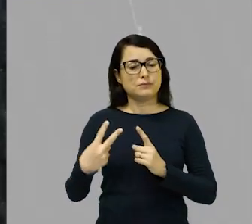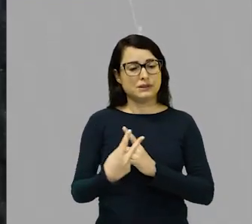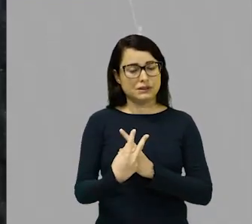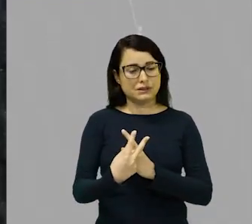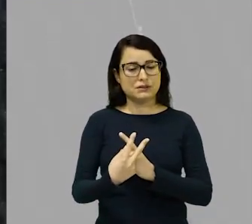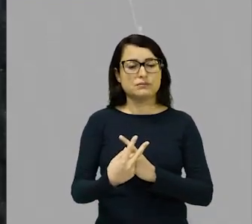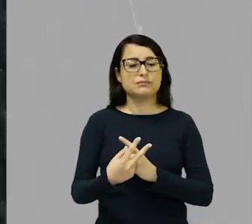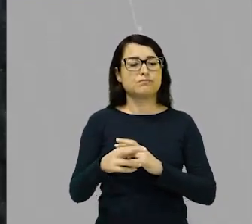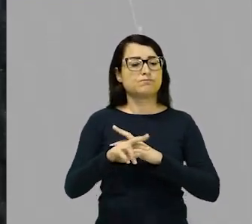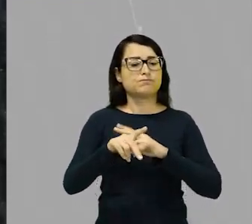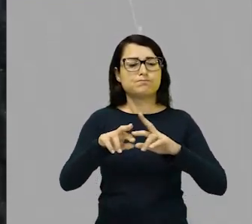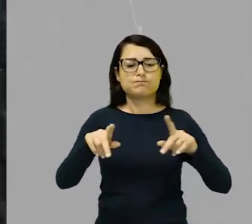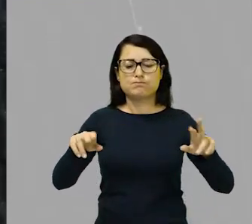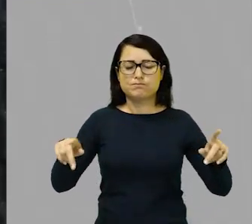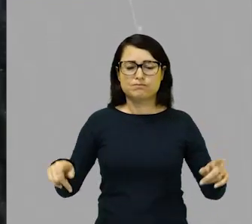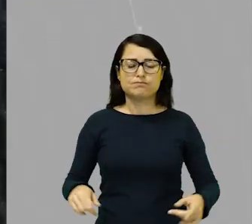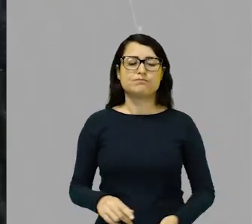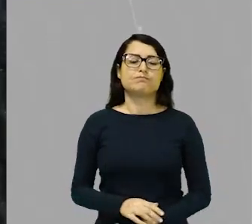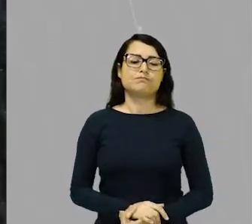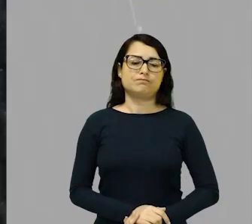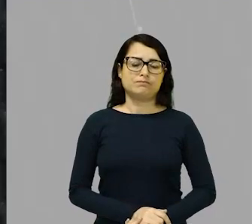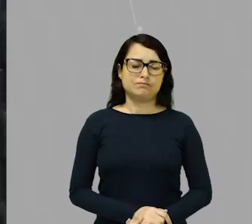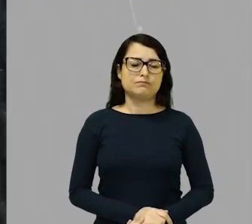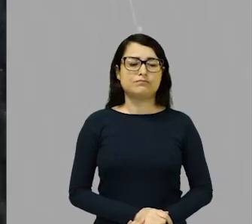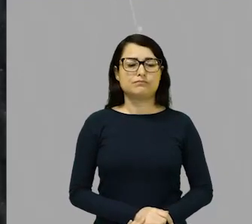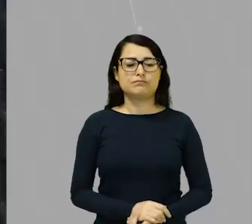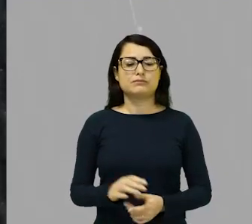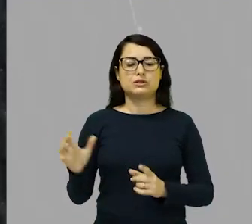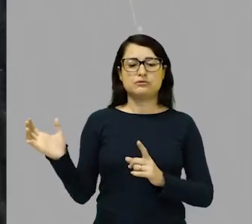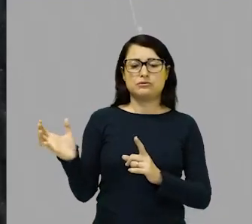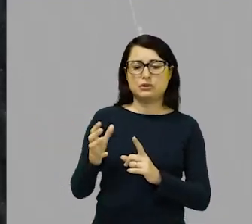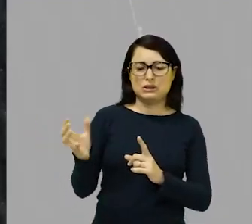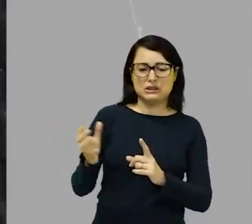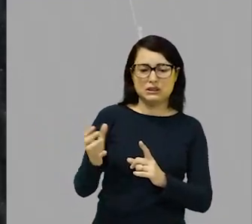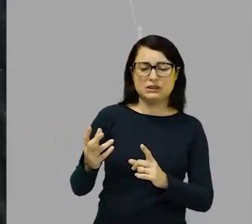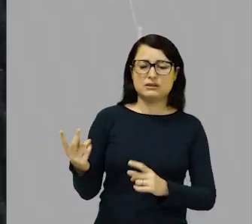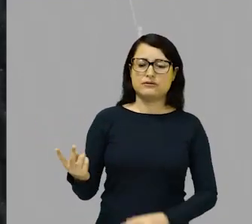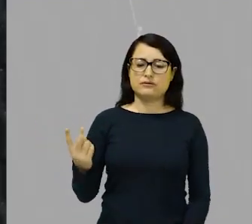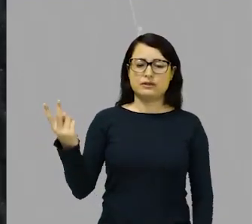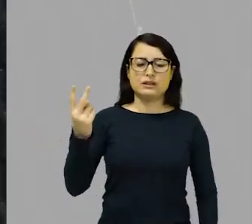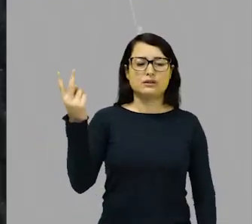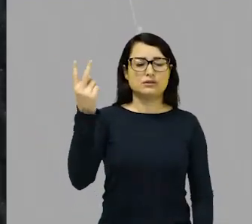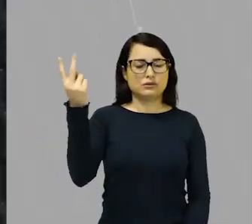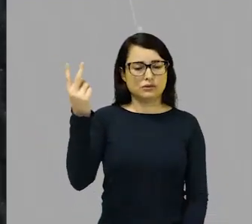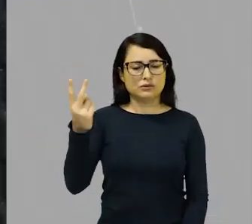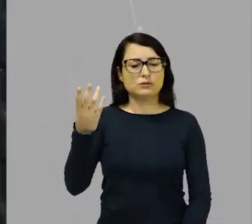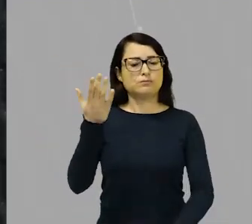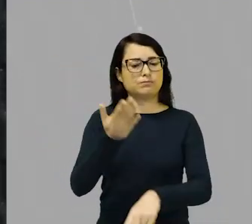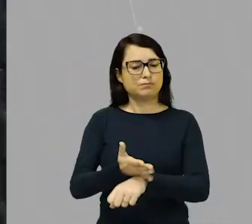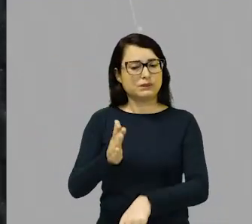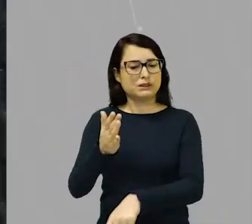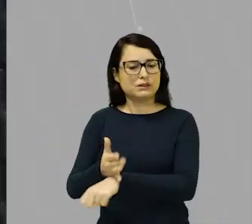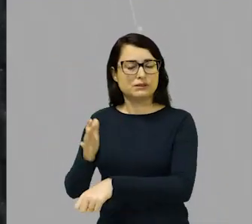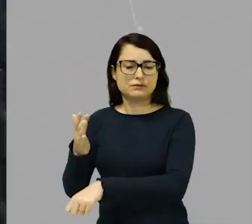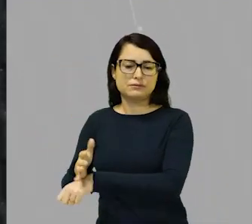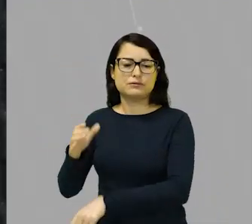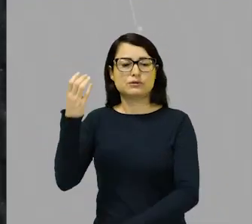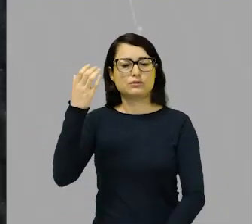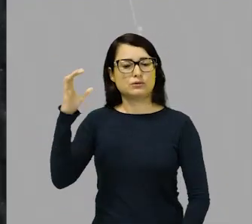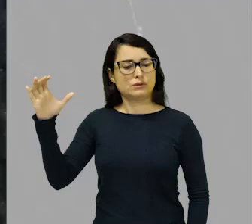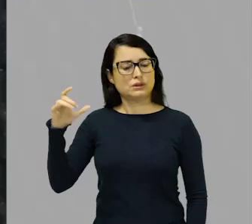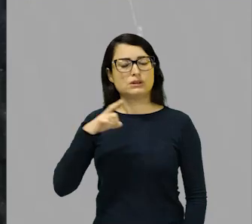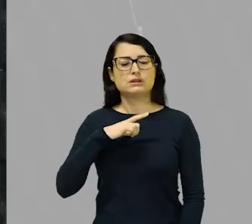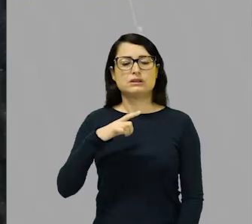pluralidade, da multiplicidade de influências, de valores, de práticas culturais que